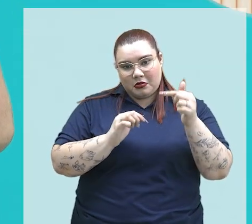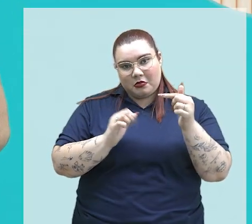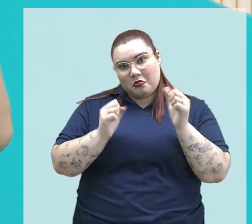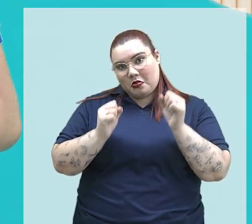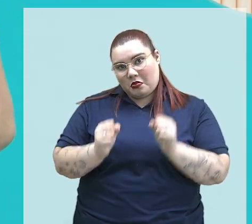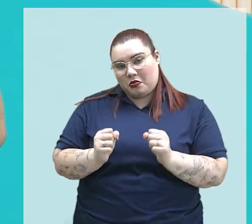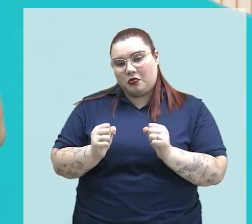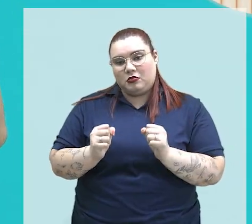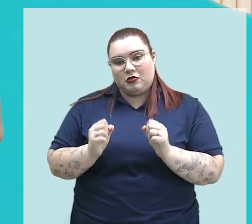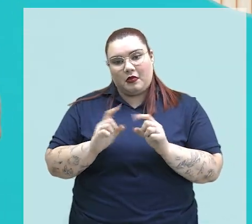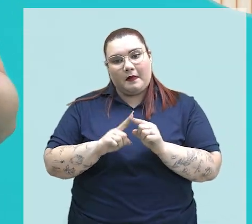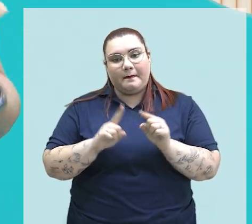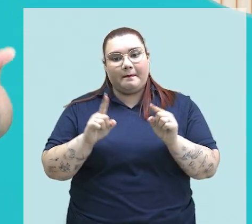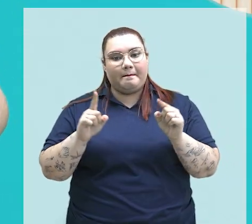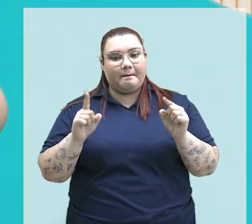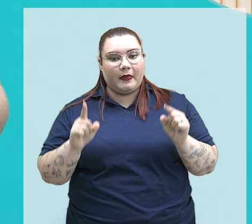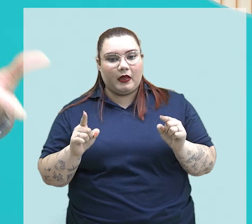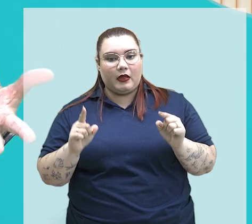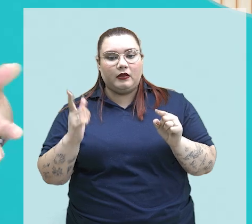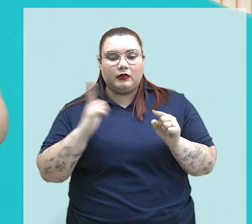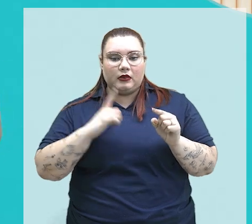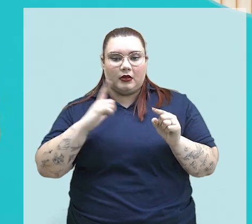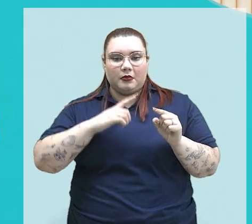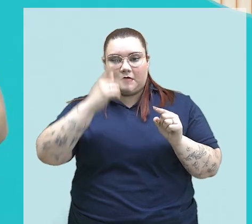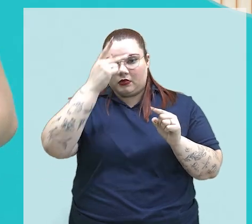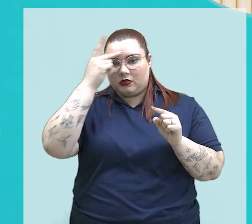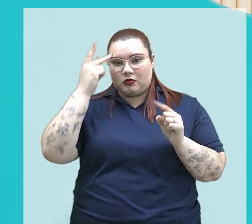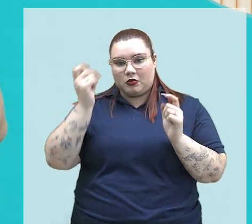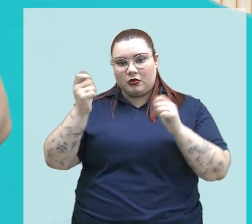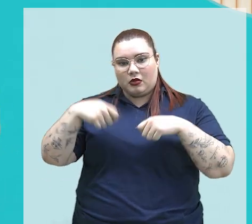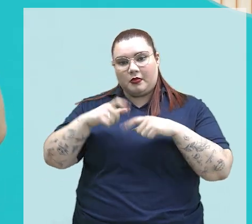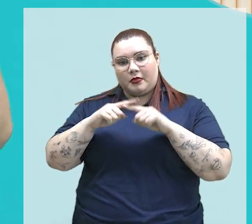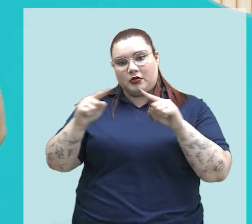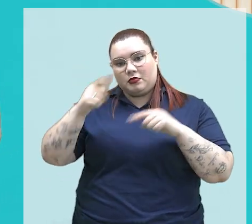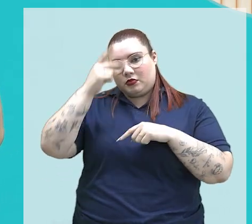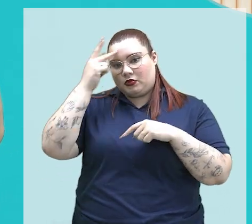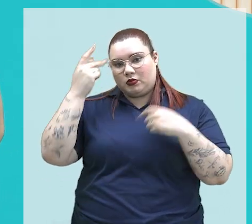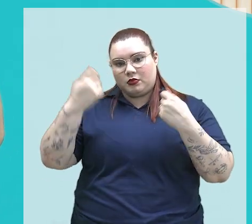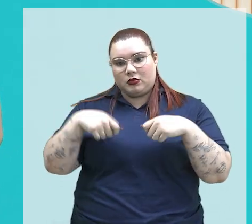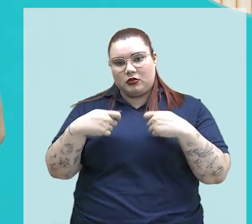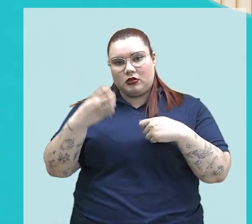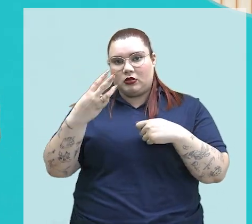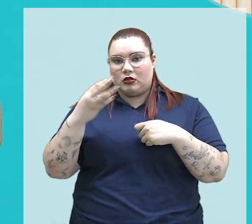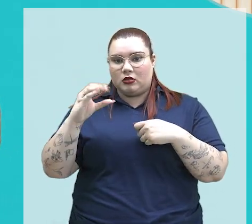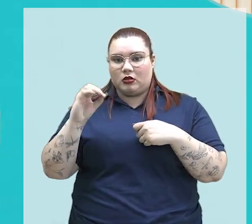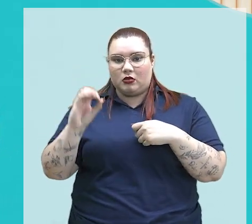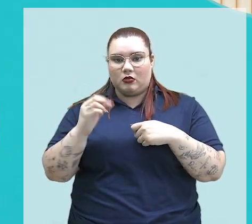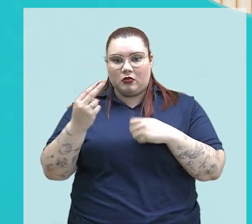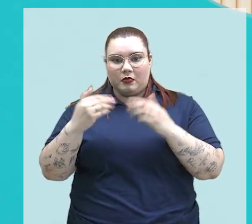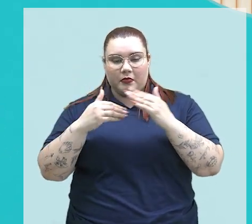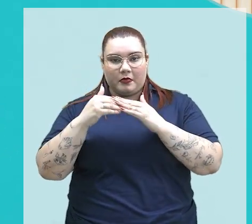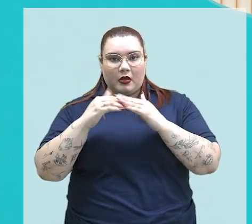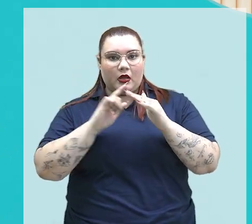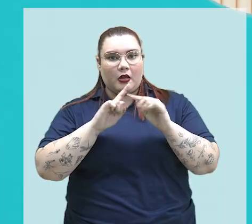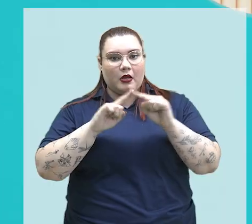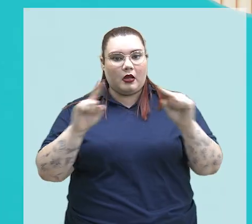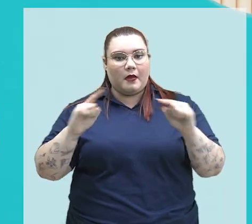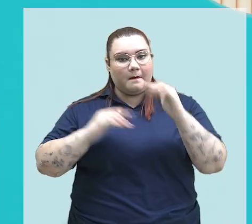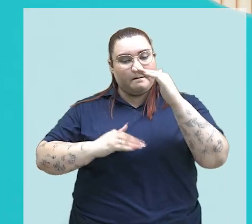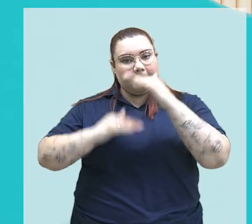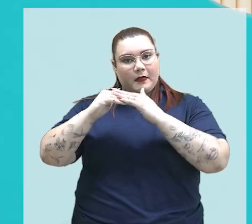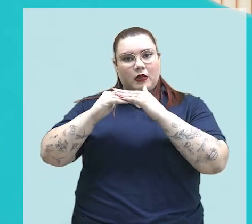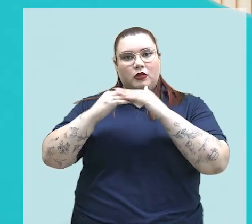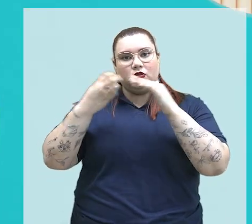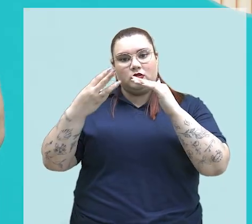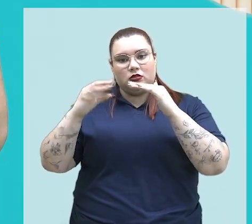você pode, né, mas tem gente que consegue, tem gente que vai precisar aí, né, de 30 ou mais. Não esqueçam que passou de 30 linhas